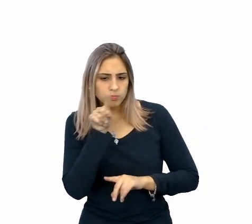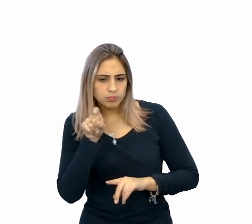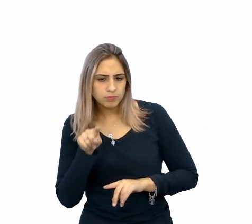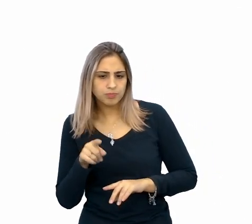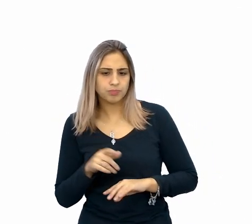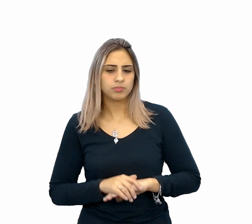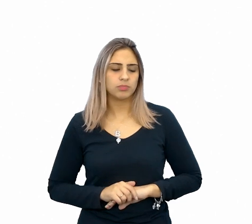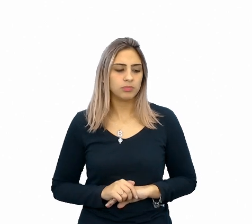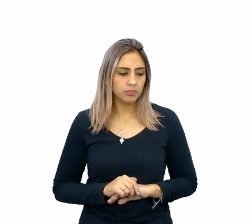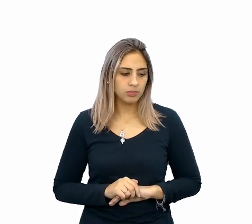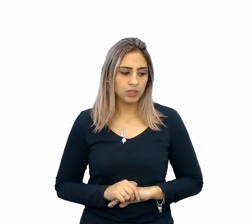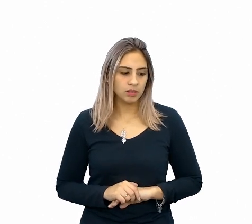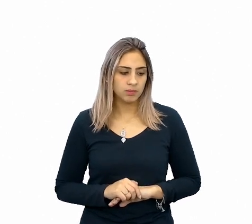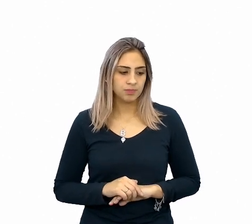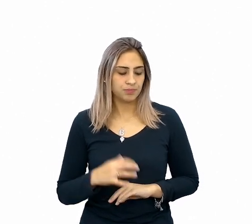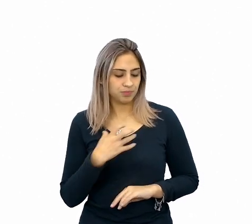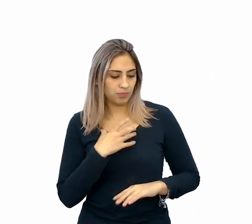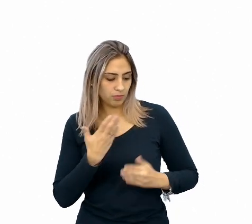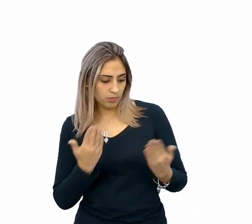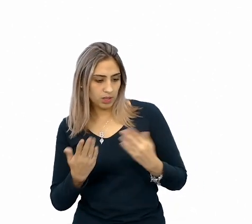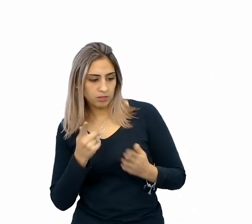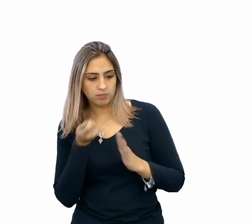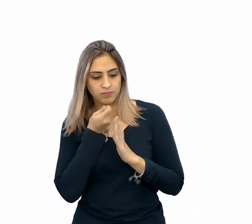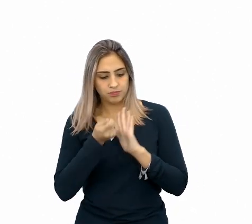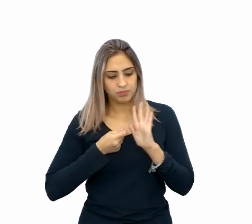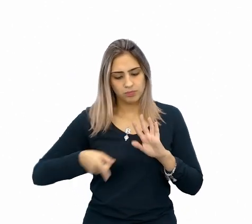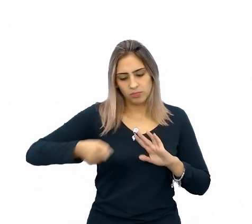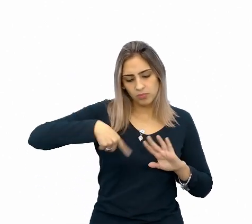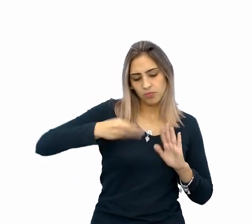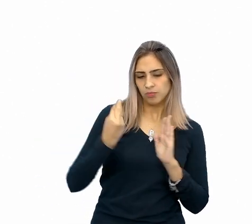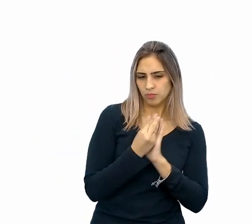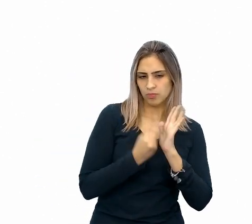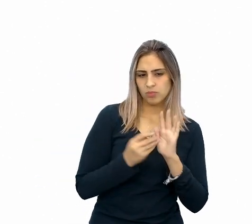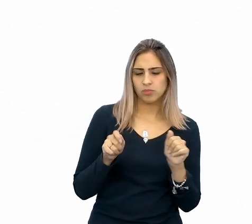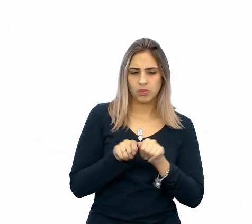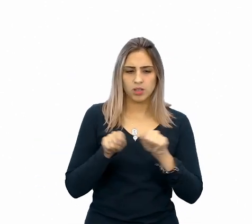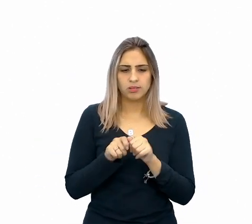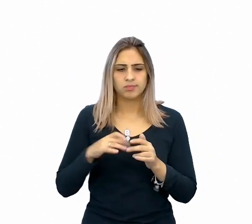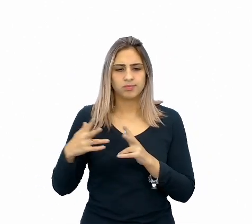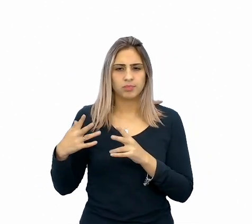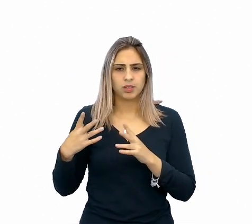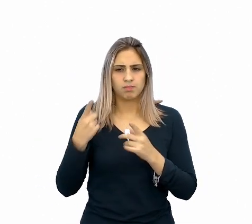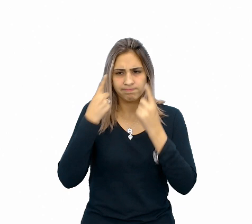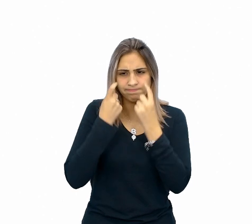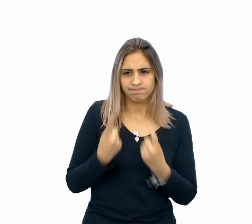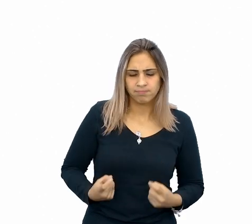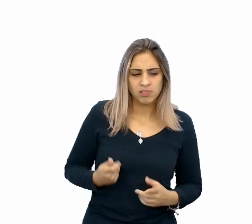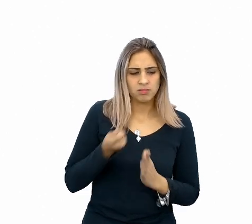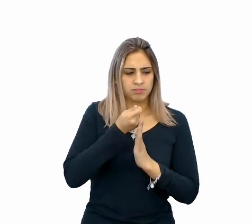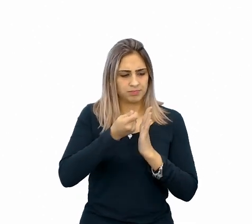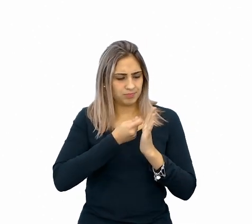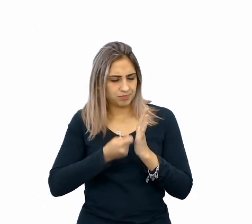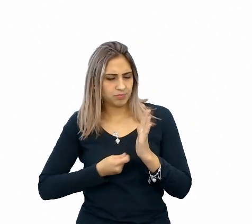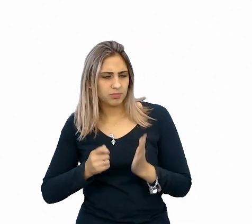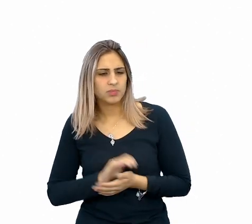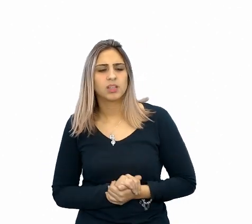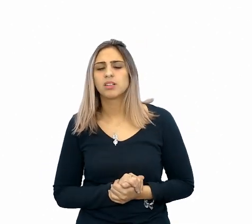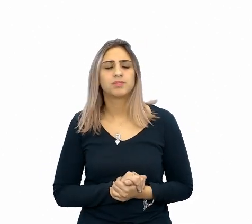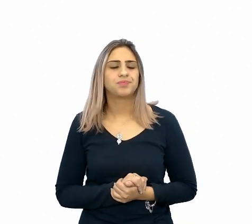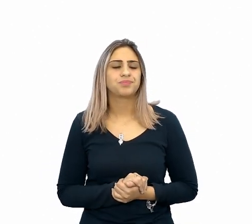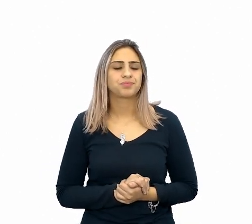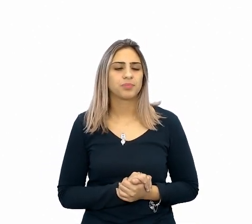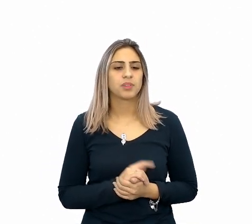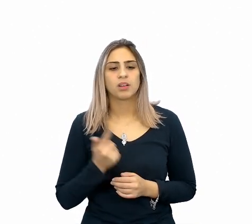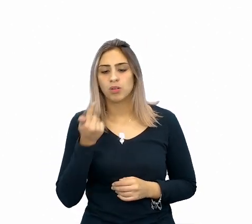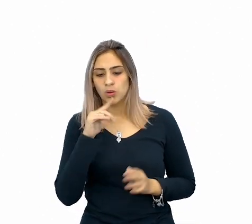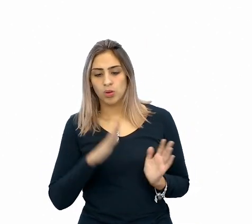das situações, das escritas que eles registraram, os confrontos dessas escritas, ok? E,